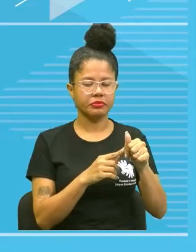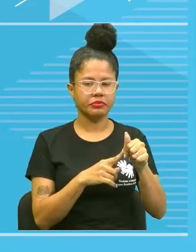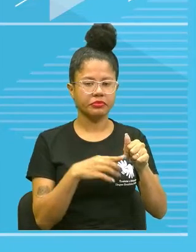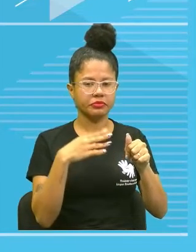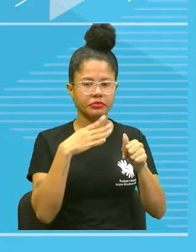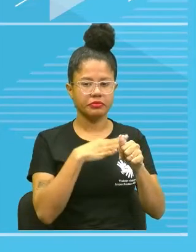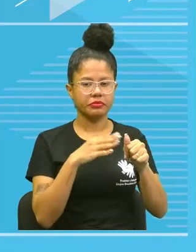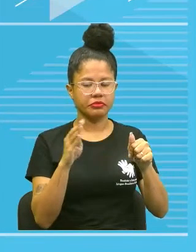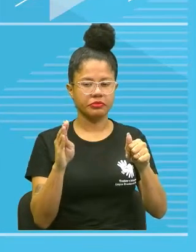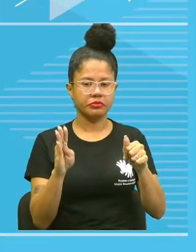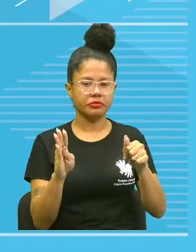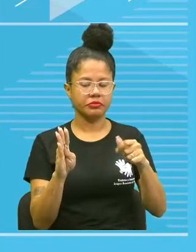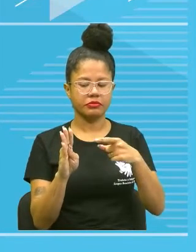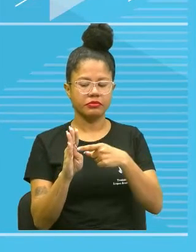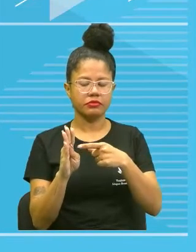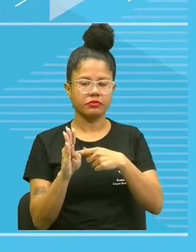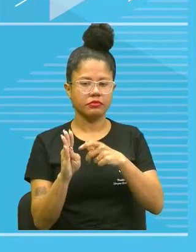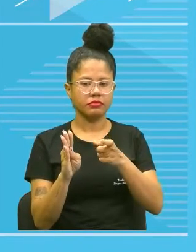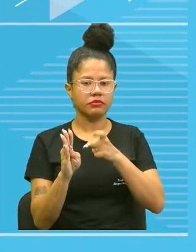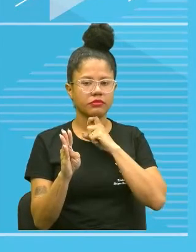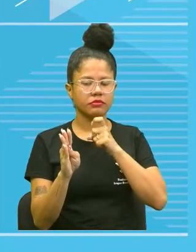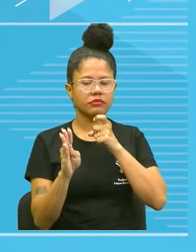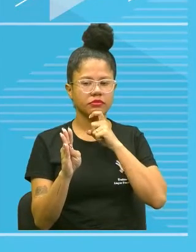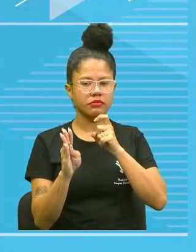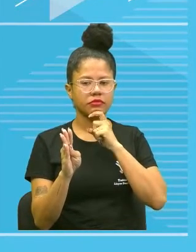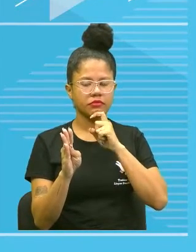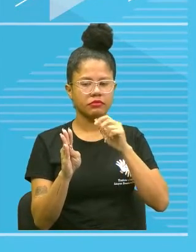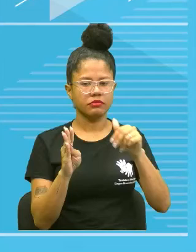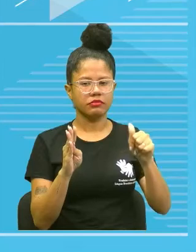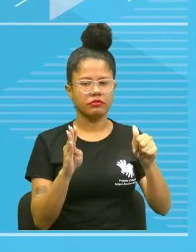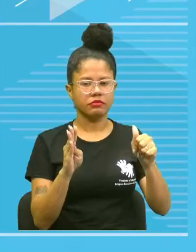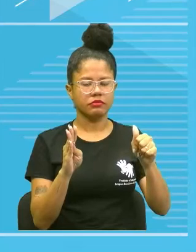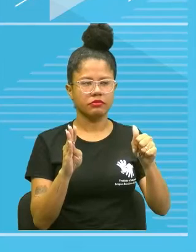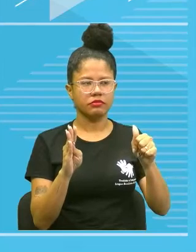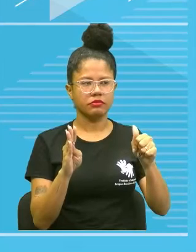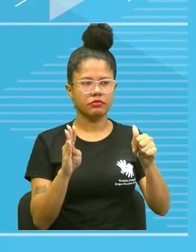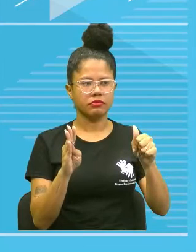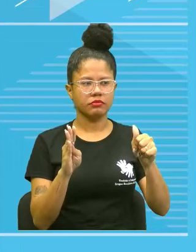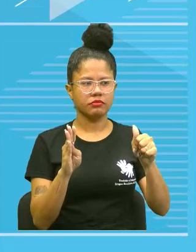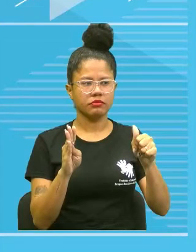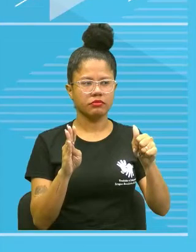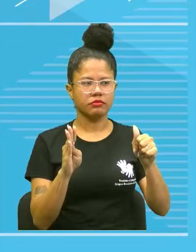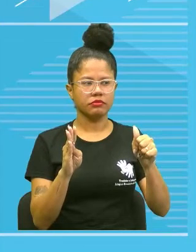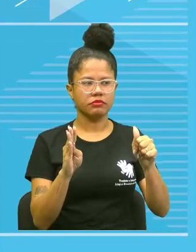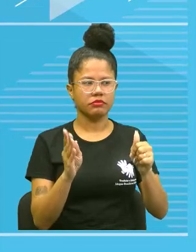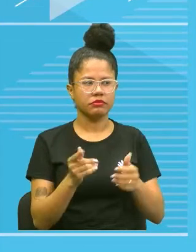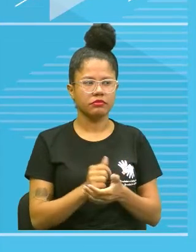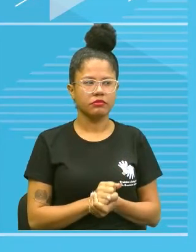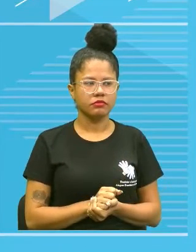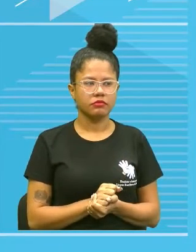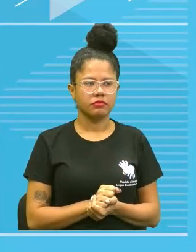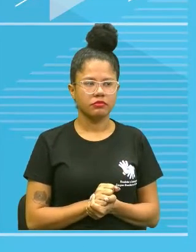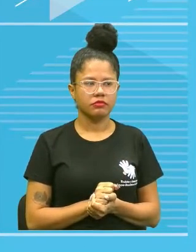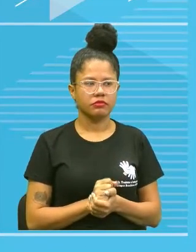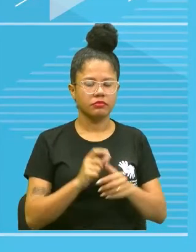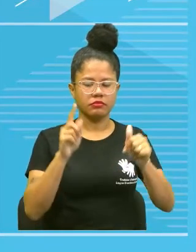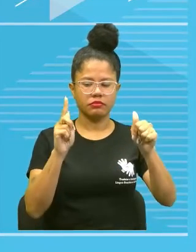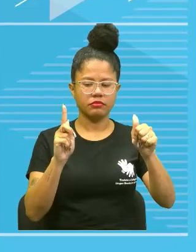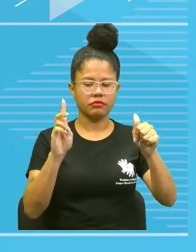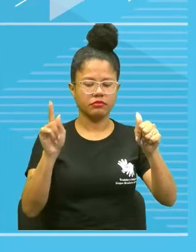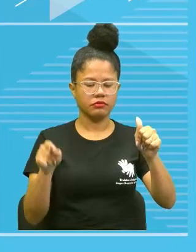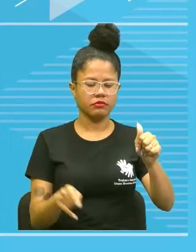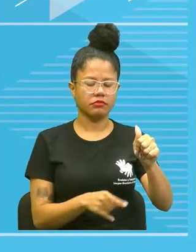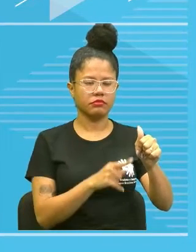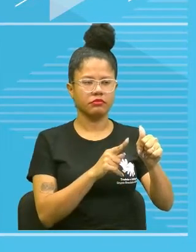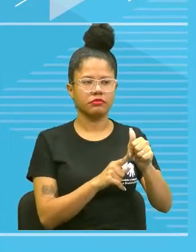e uma fonte fria que absorve aquela energia gerada, tá bom? E finalmente retorna às condições